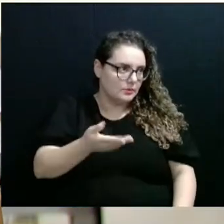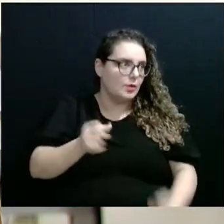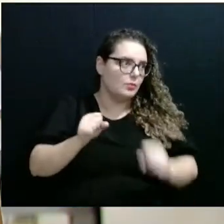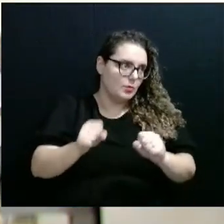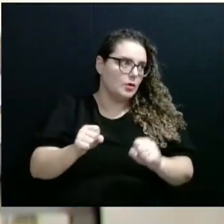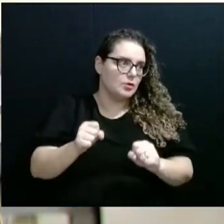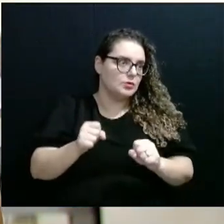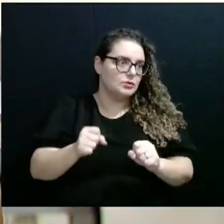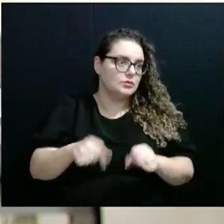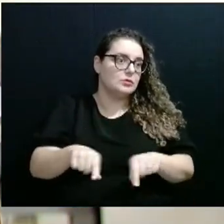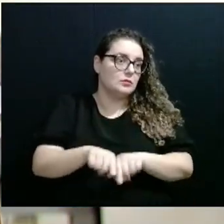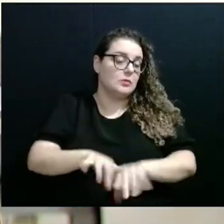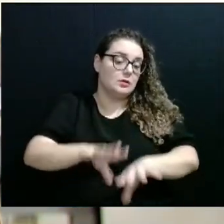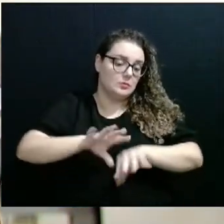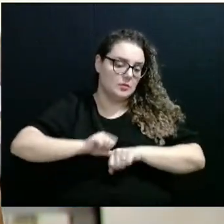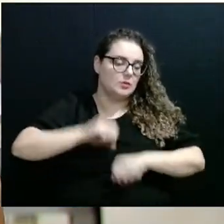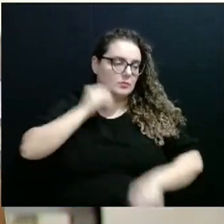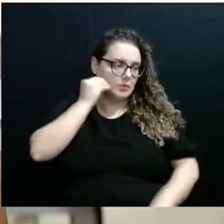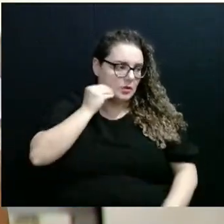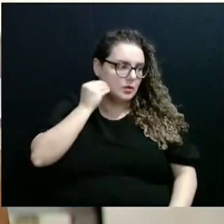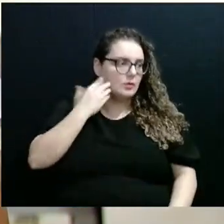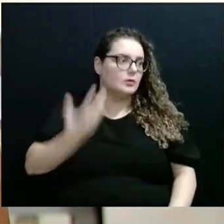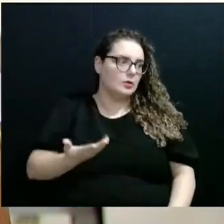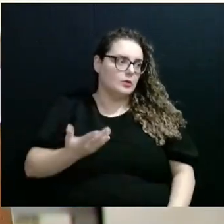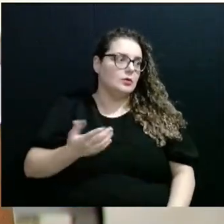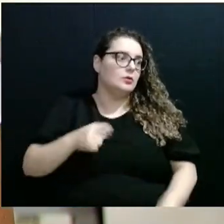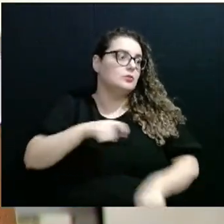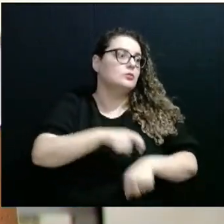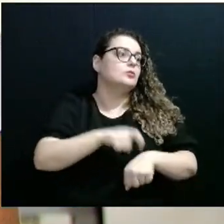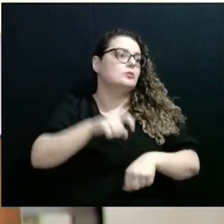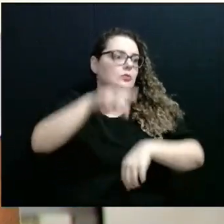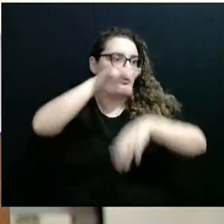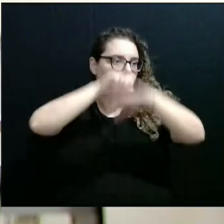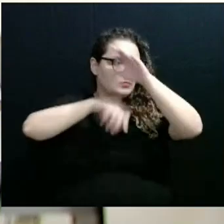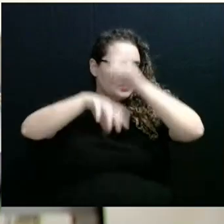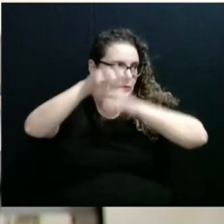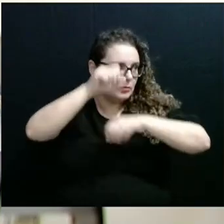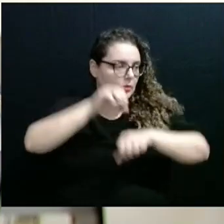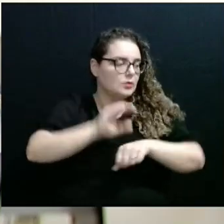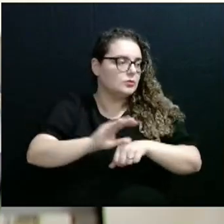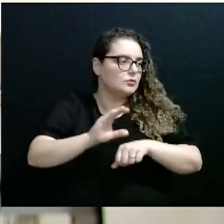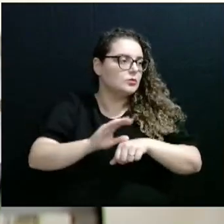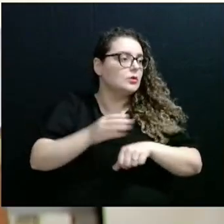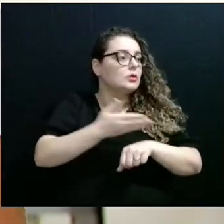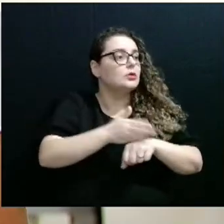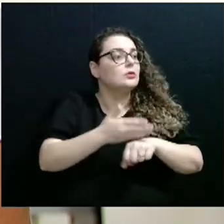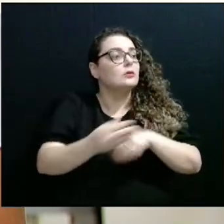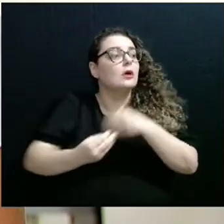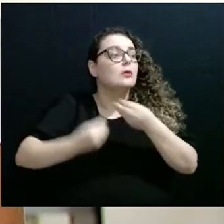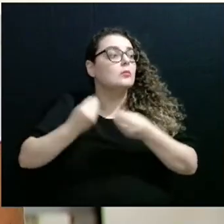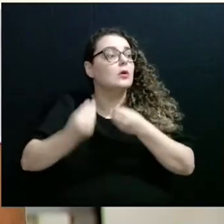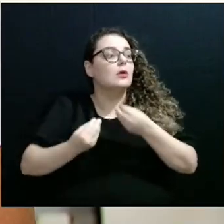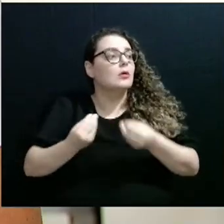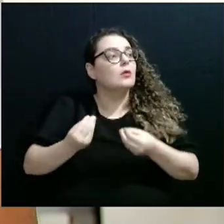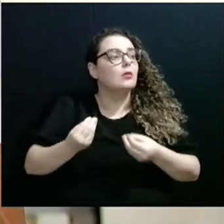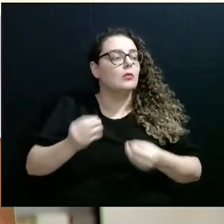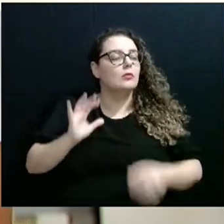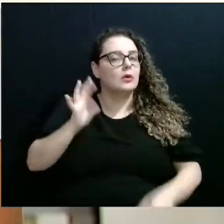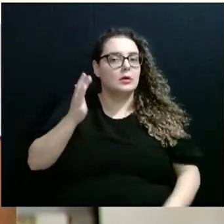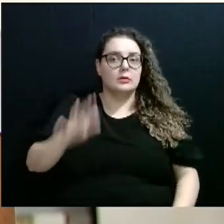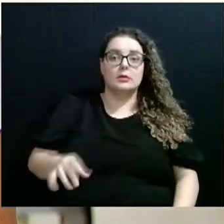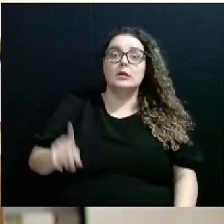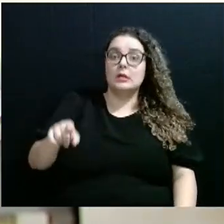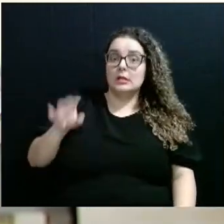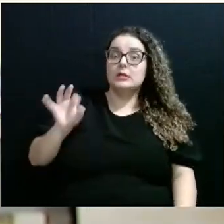essa experiência no momento que ela aprender ali no curso, né? E na prática, como que vai ser, Alessandra? Exatamente, vai ser um